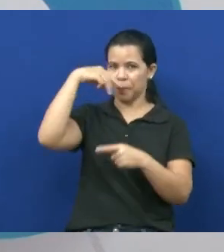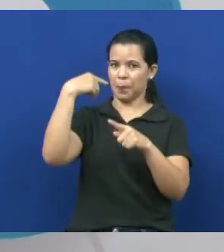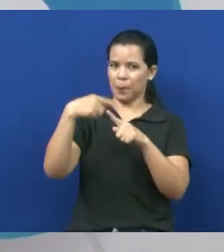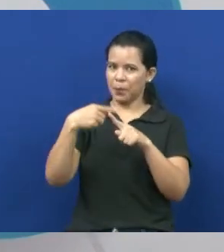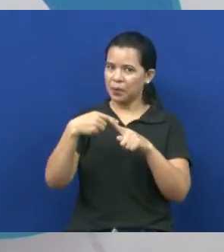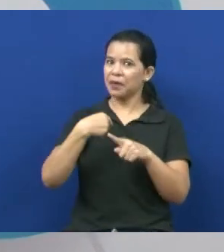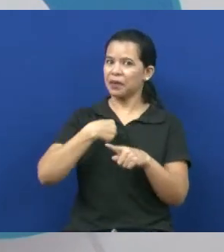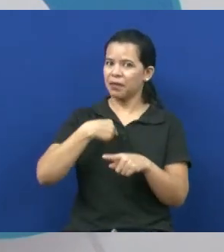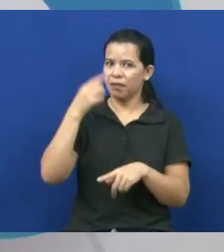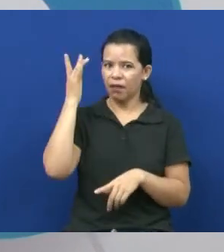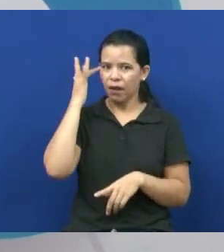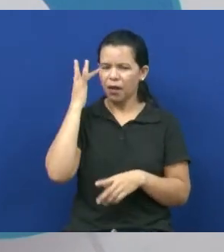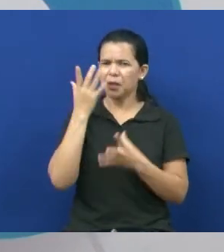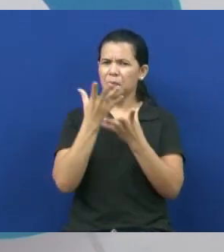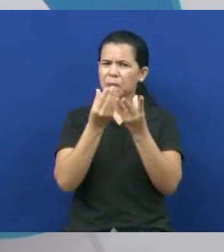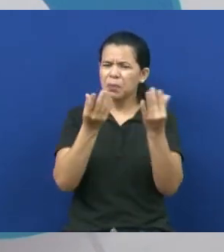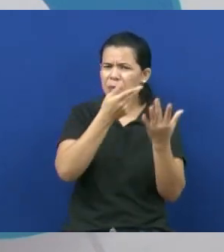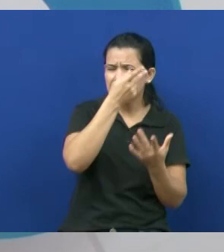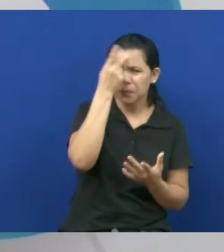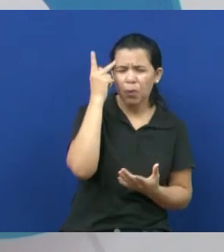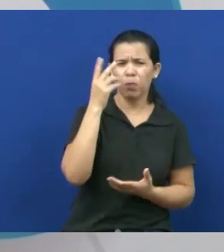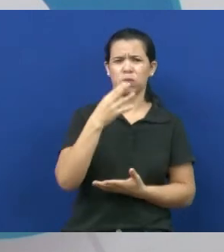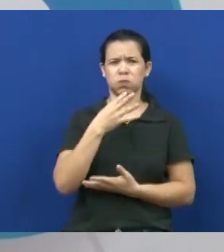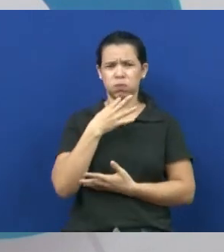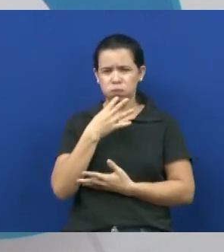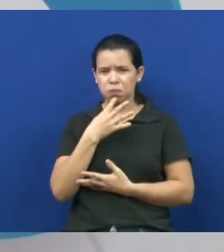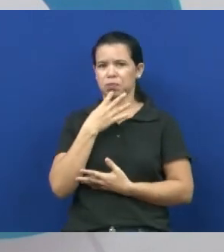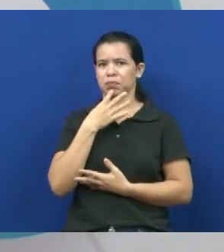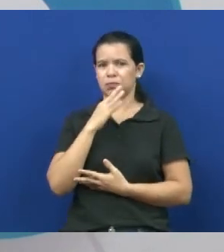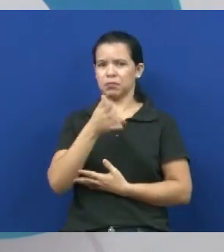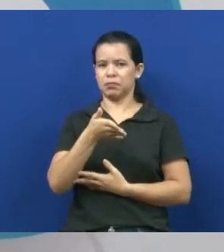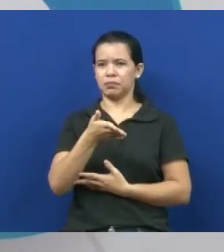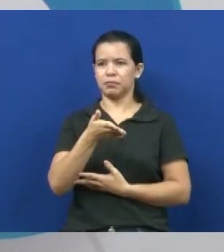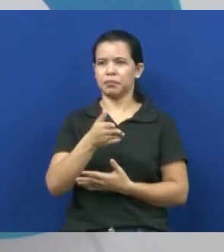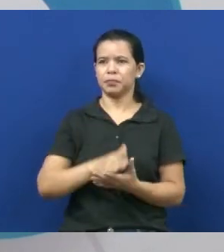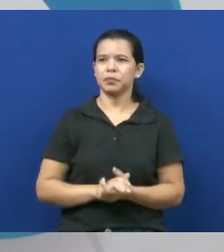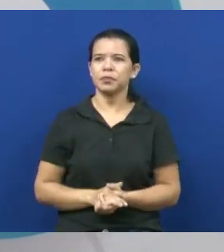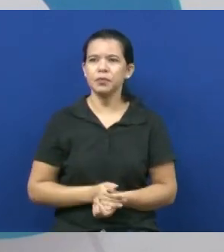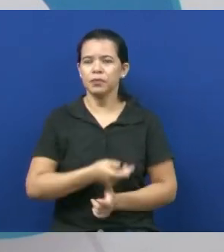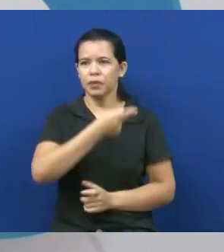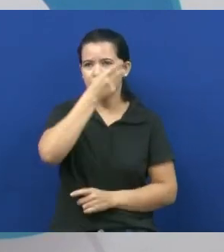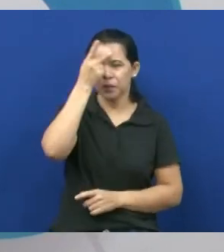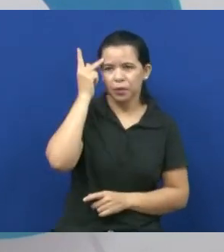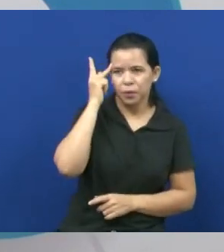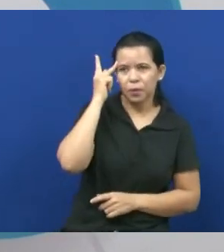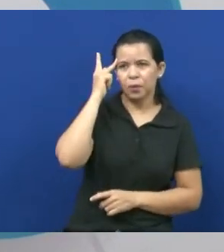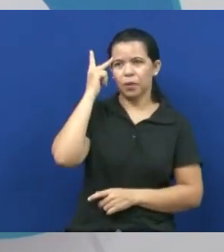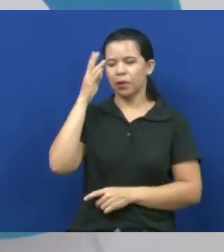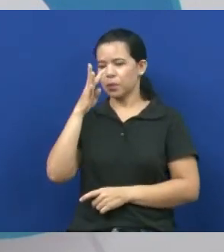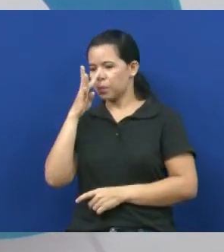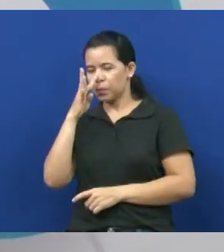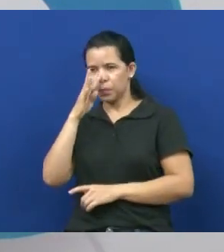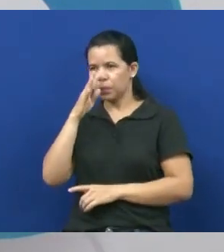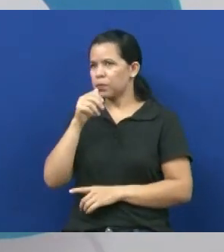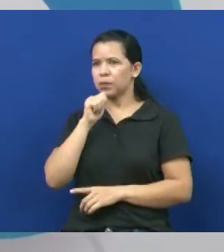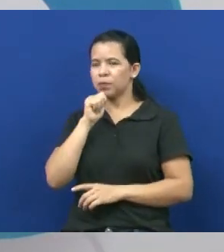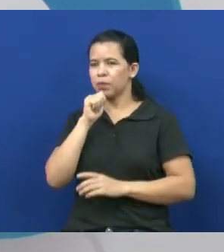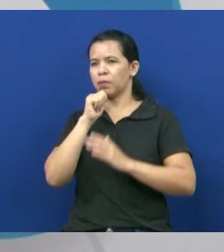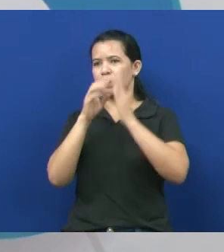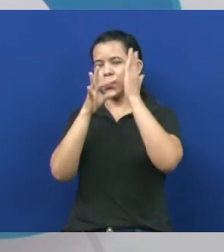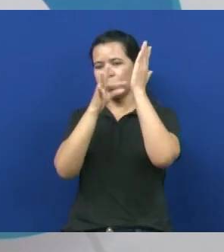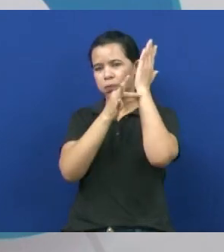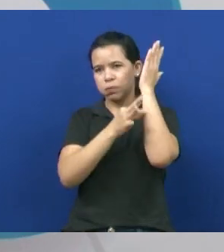retratado no sítio do Pica-Pau Amarelo, né? Quem não assistiu, quem não curtiu o sítio do Pica-Pau